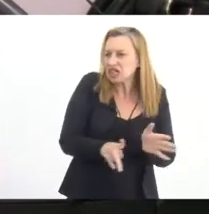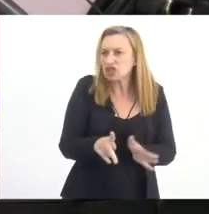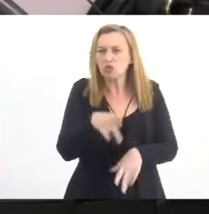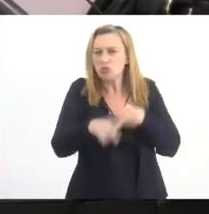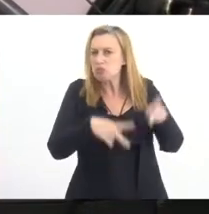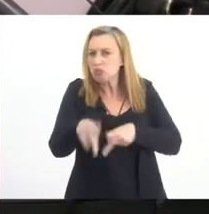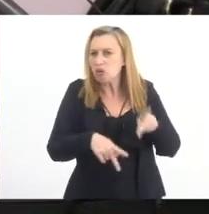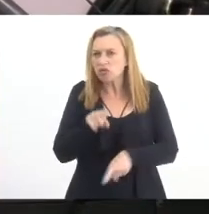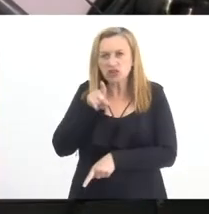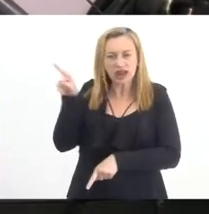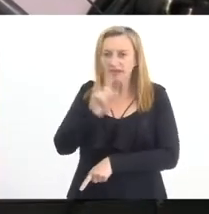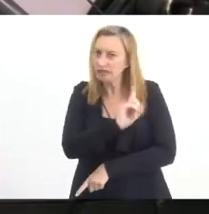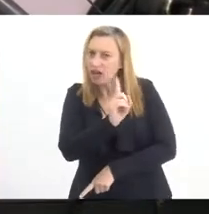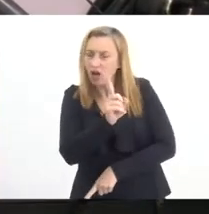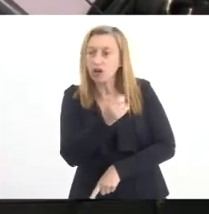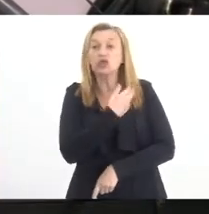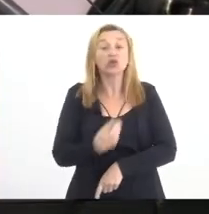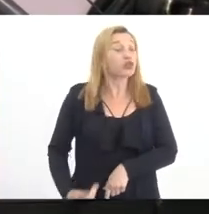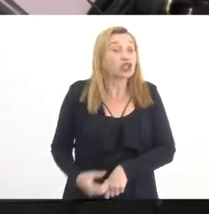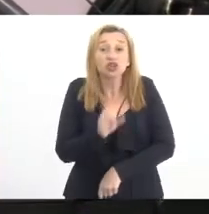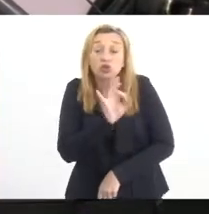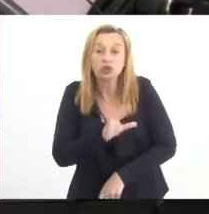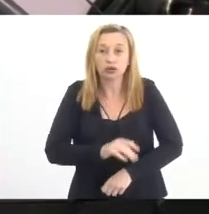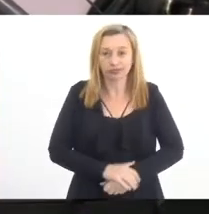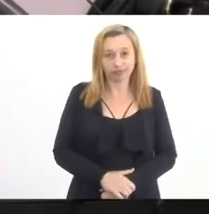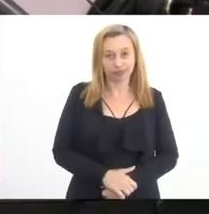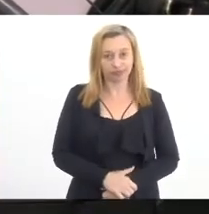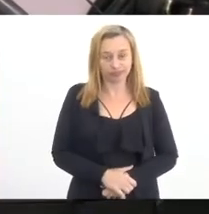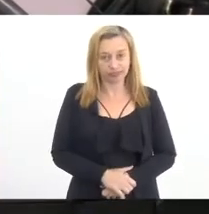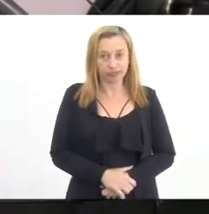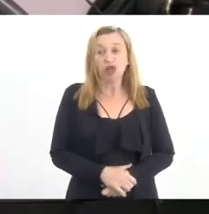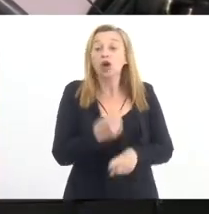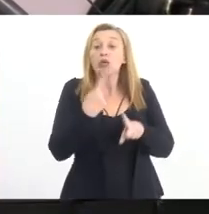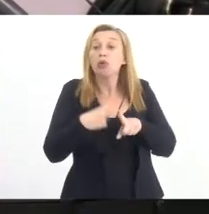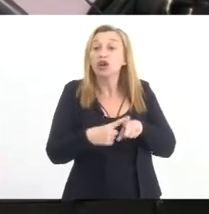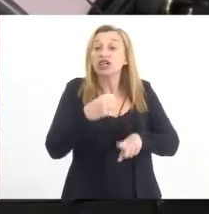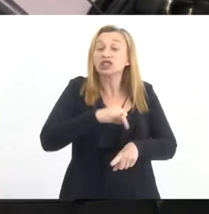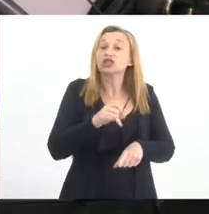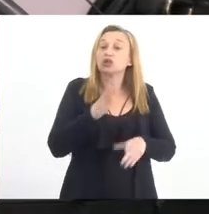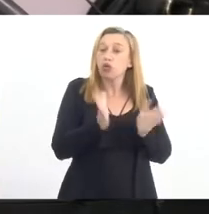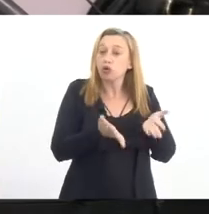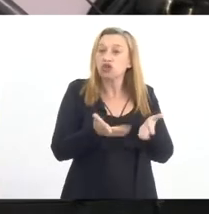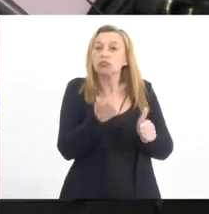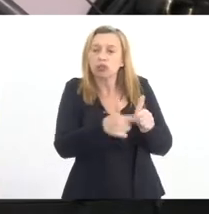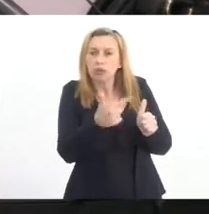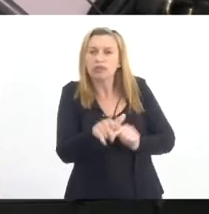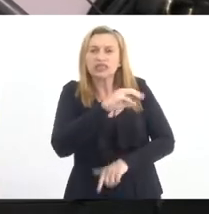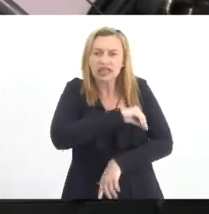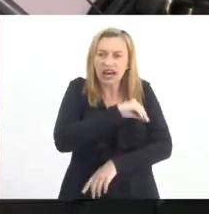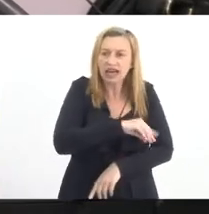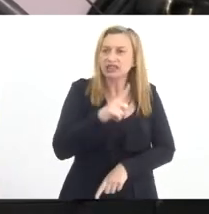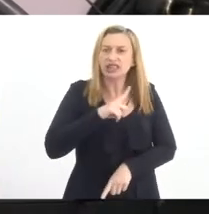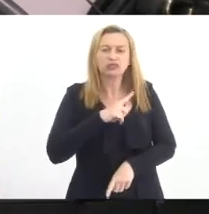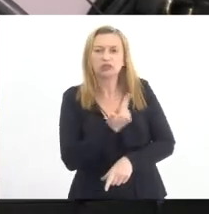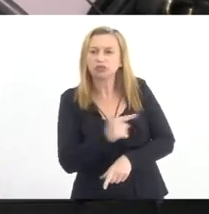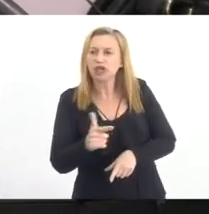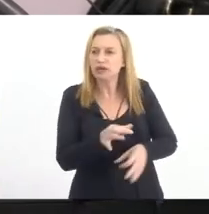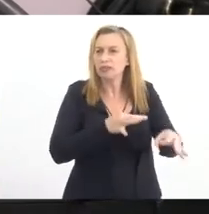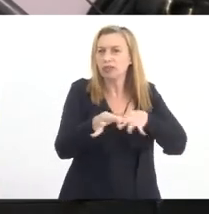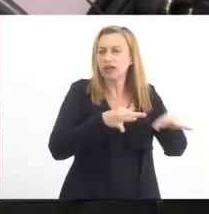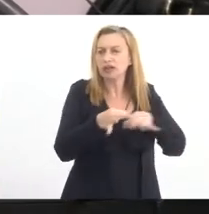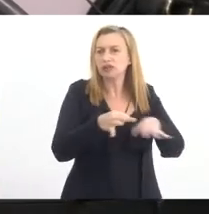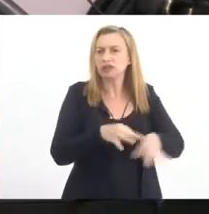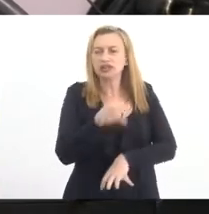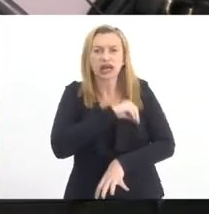não. É do governador e quem quer isso. Porque se hoje tem problema salarial, não tem plano de carga e salário para os funcionários